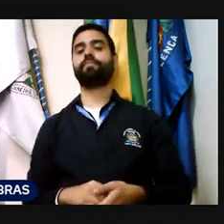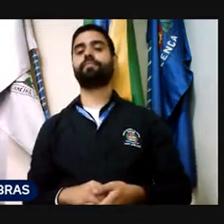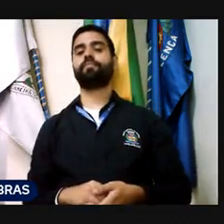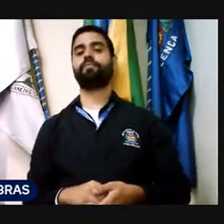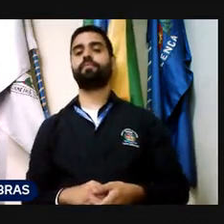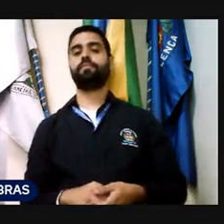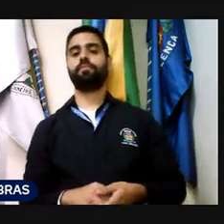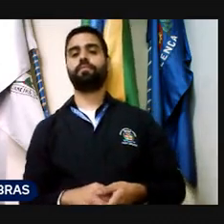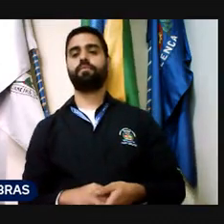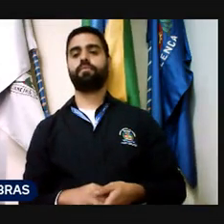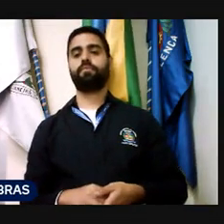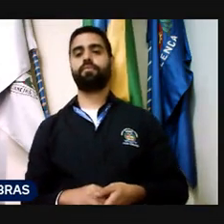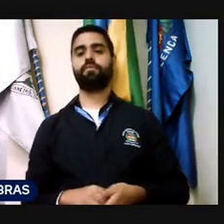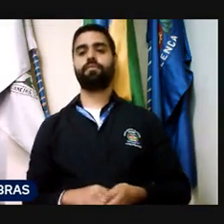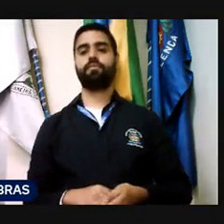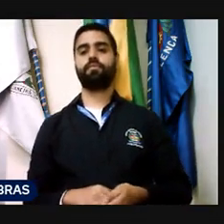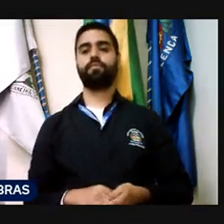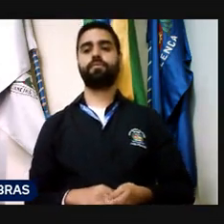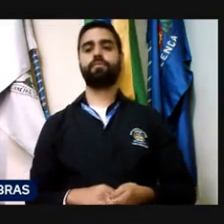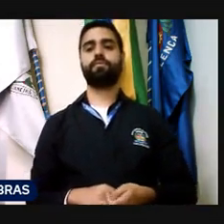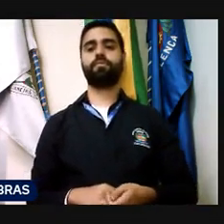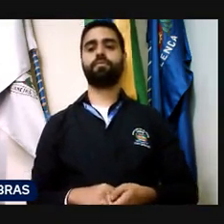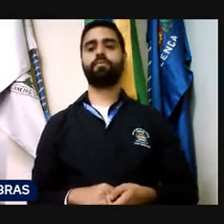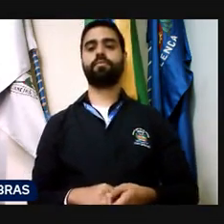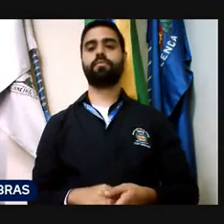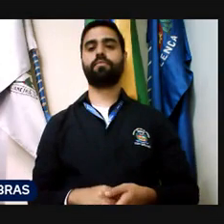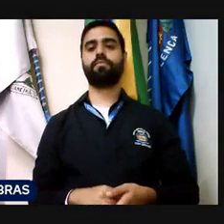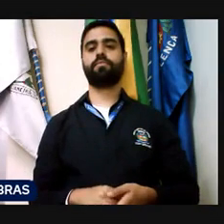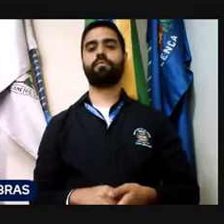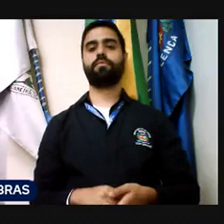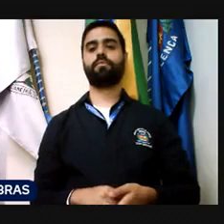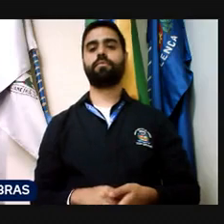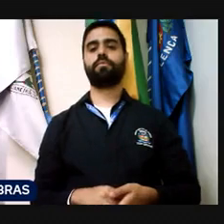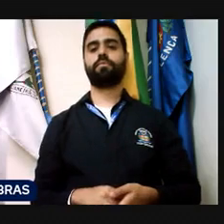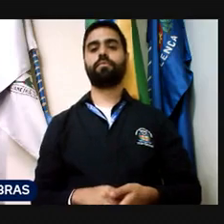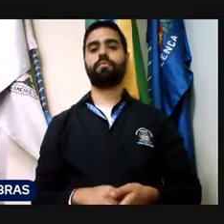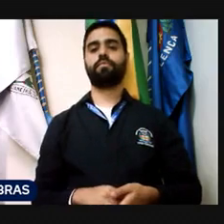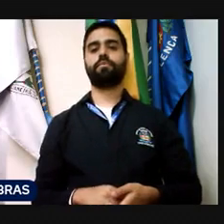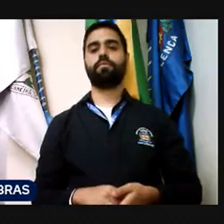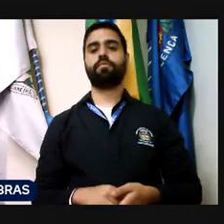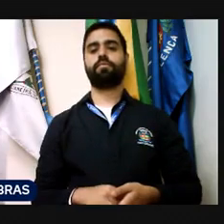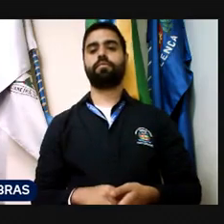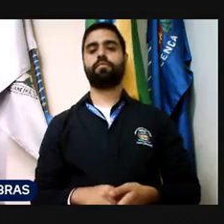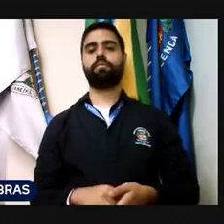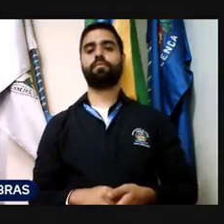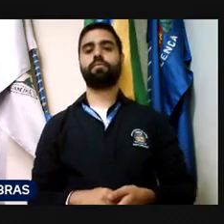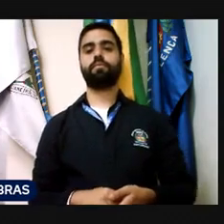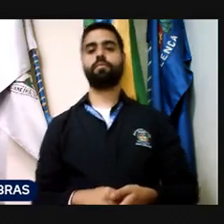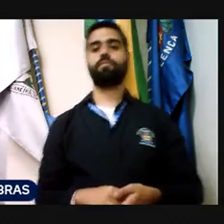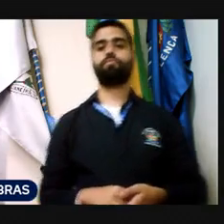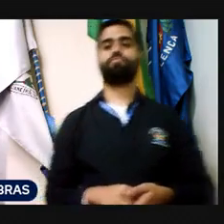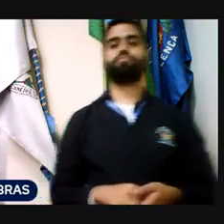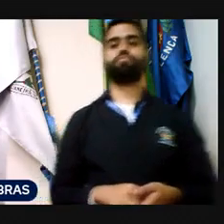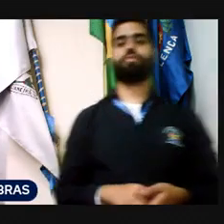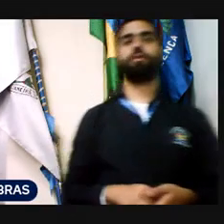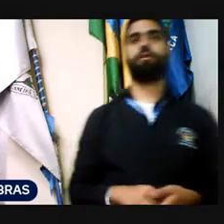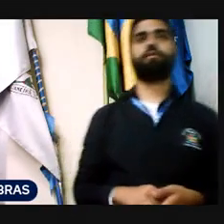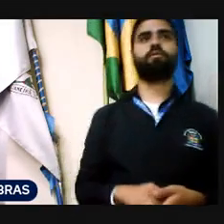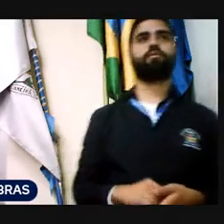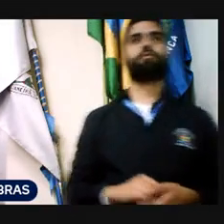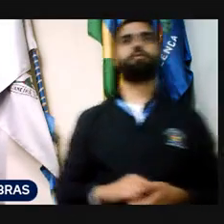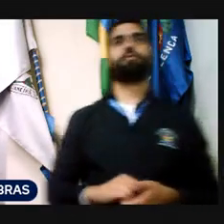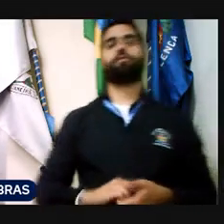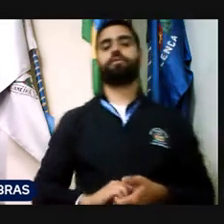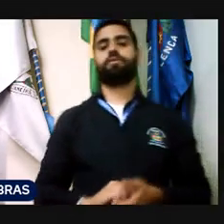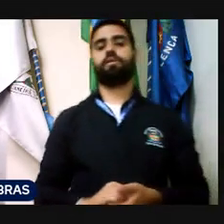assunto merecerá especial atenção, pede e espera deferimento. Sala das sessões, 3 de agosto de 2021, vereador